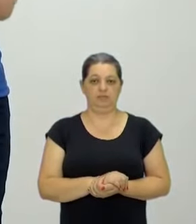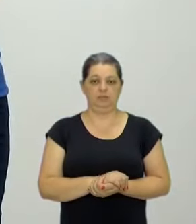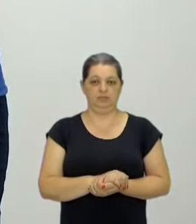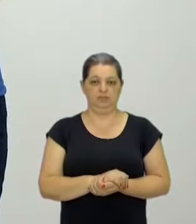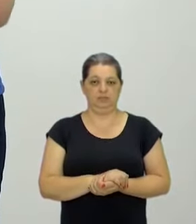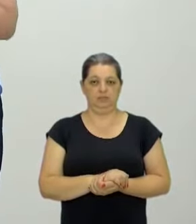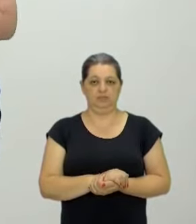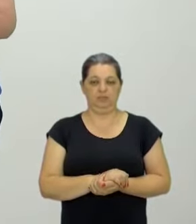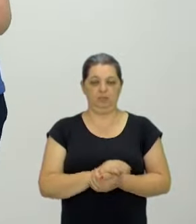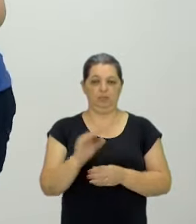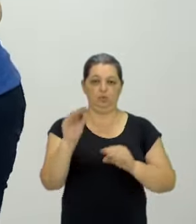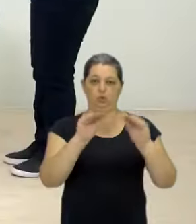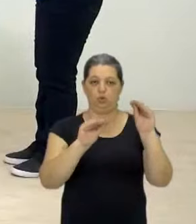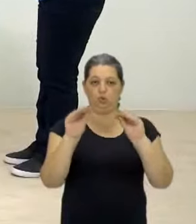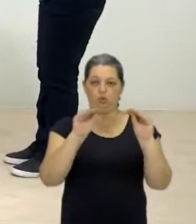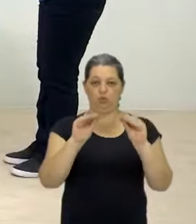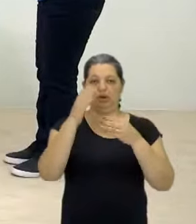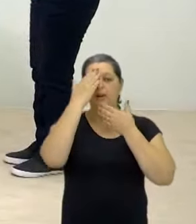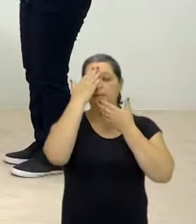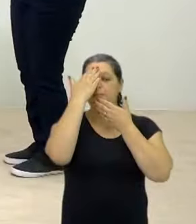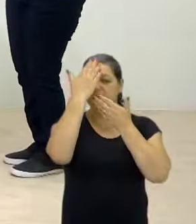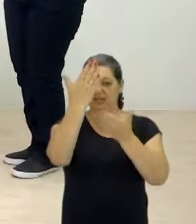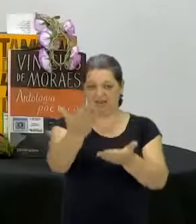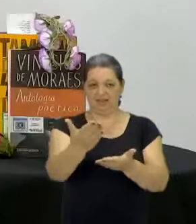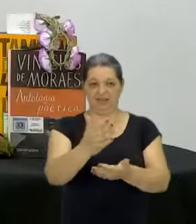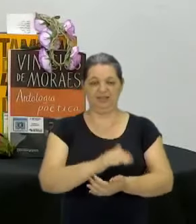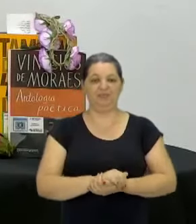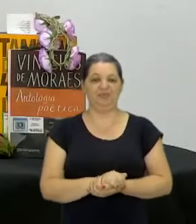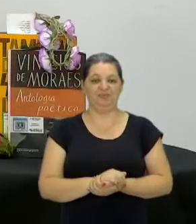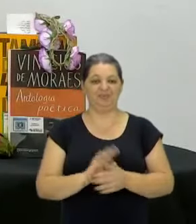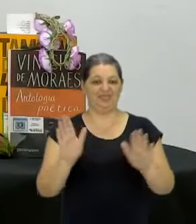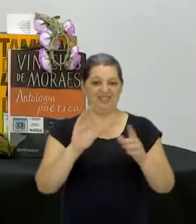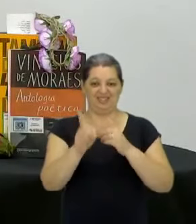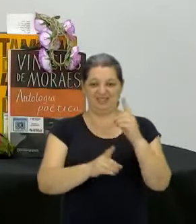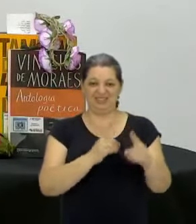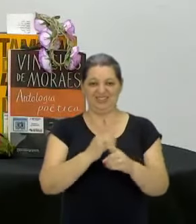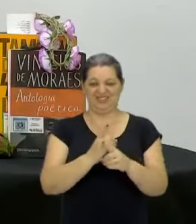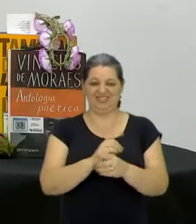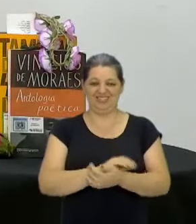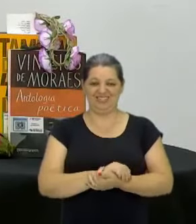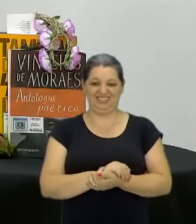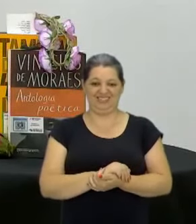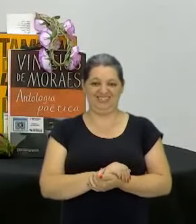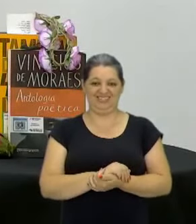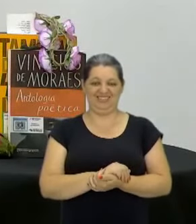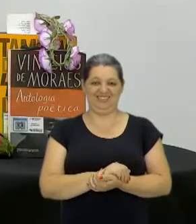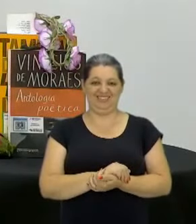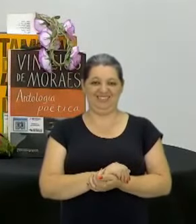class. Kisses. Obrigada, Alan. Beijos, obrigada. Até a próxima. See you.